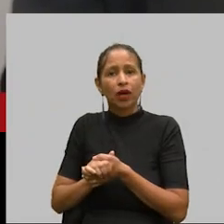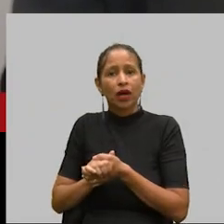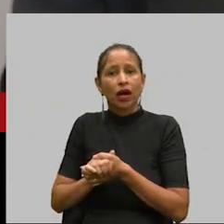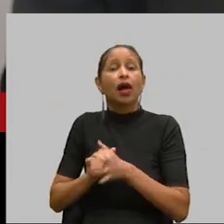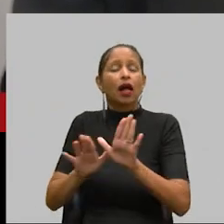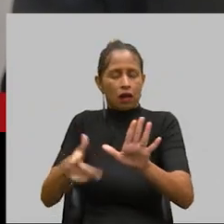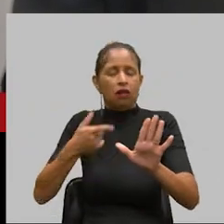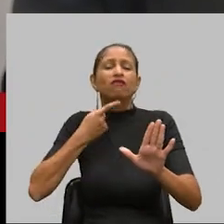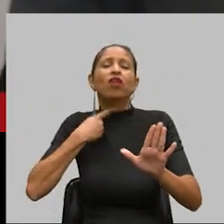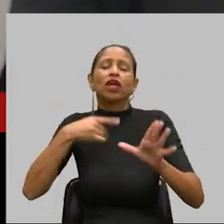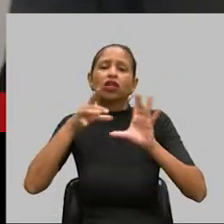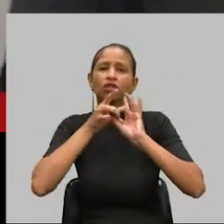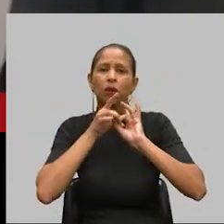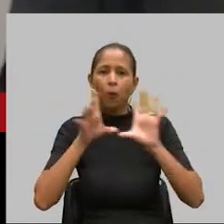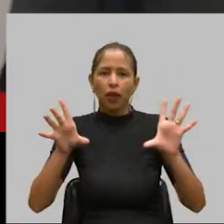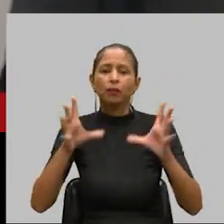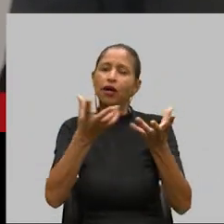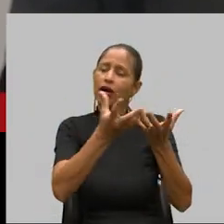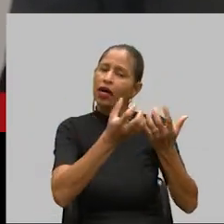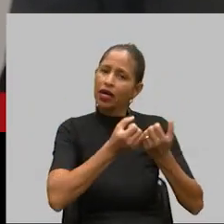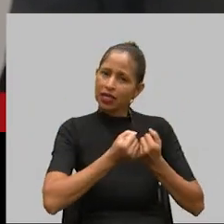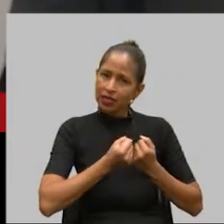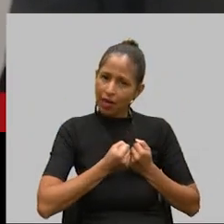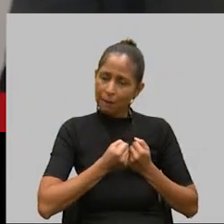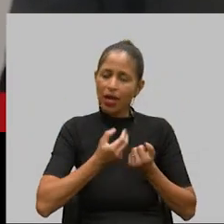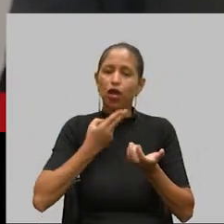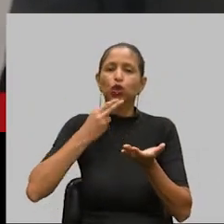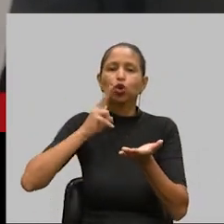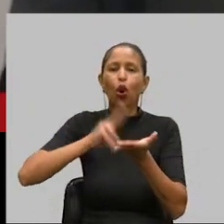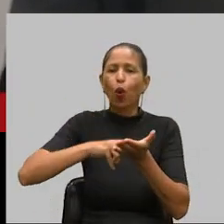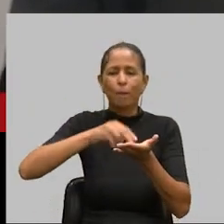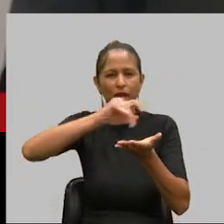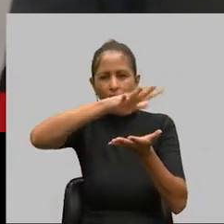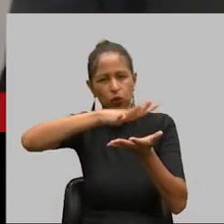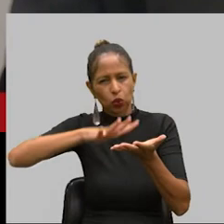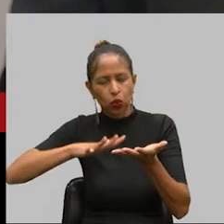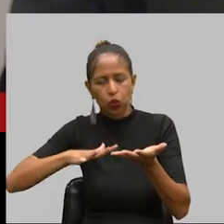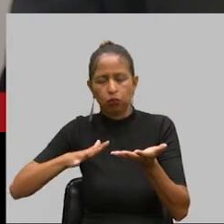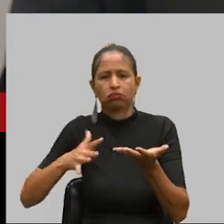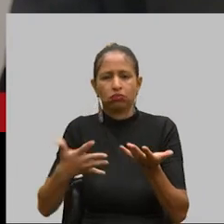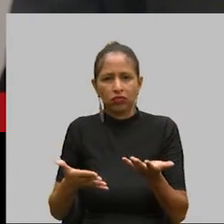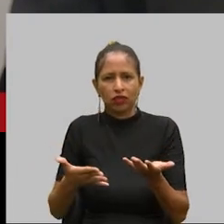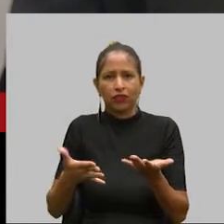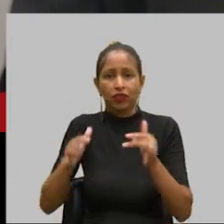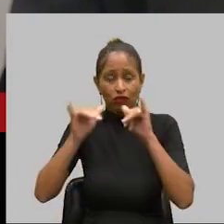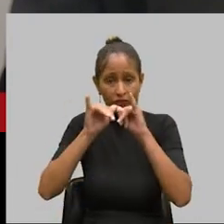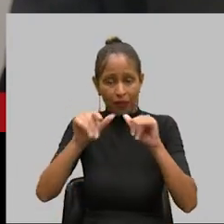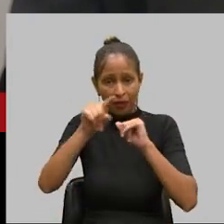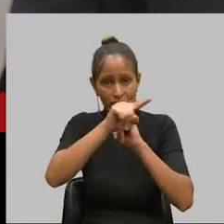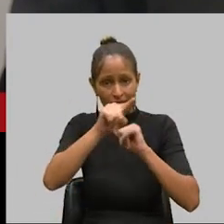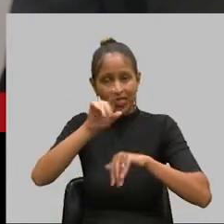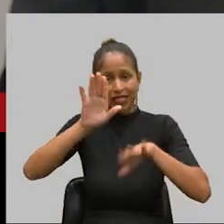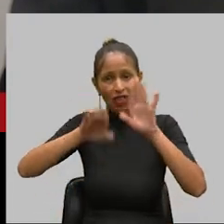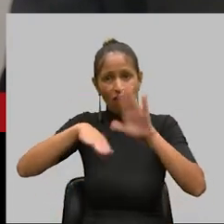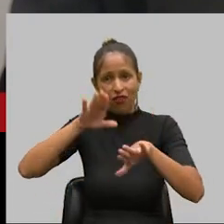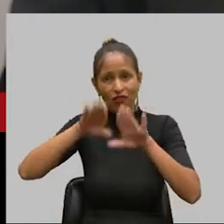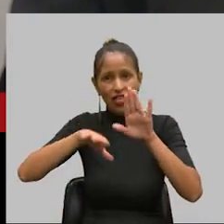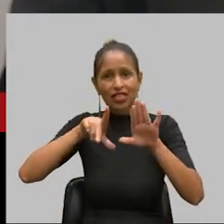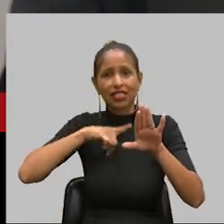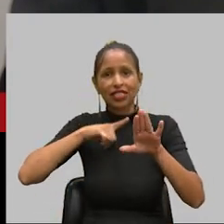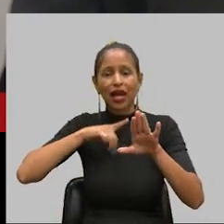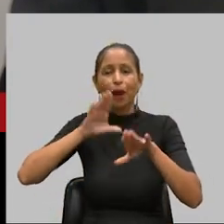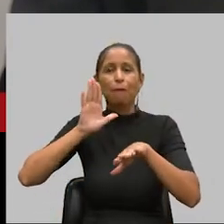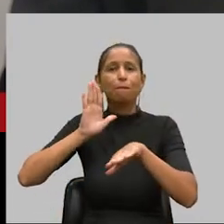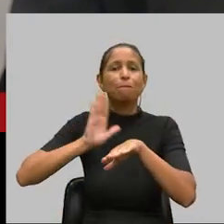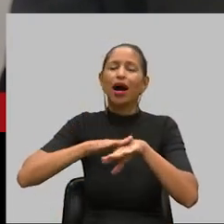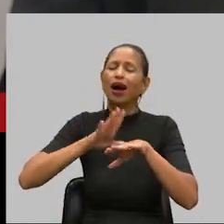à disposição para receber o documento das escolas família agrícola e eu vou dizer para vocês que talvez inclusive tenha mais